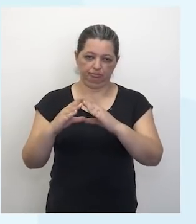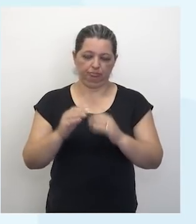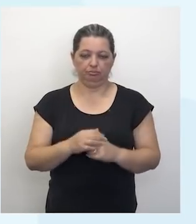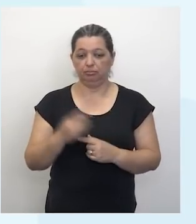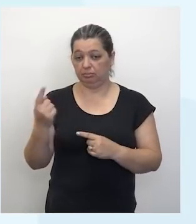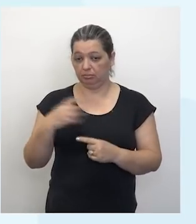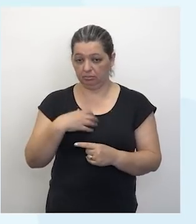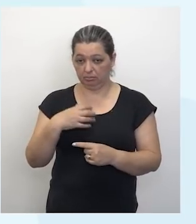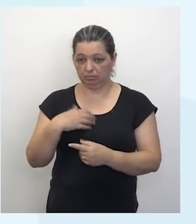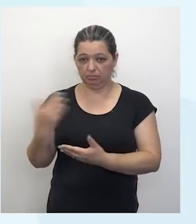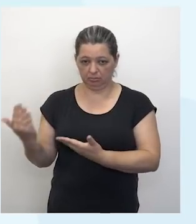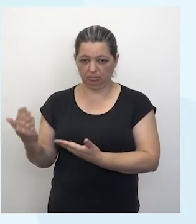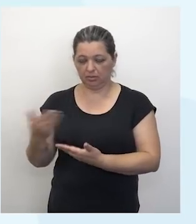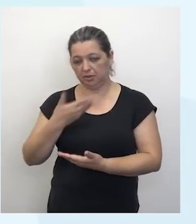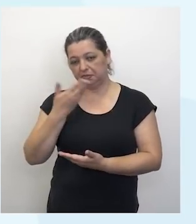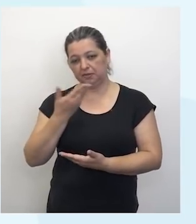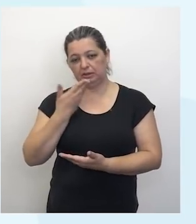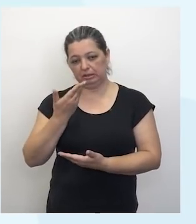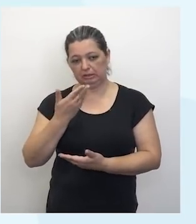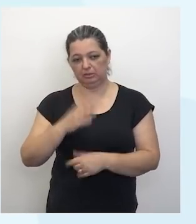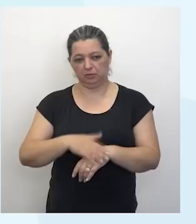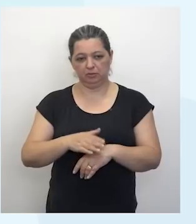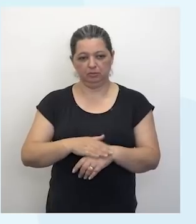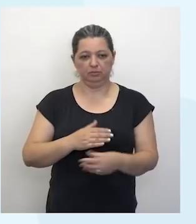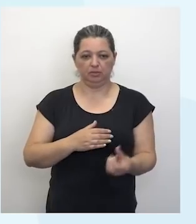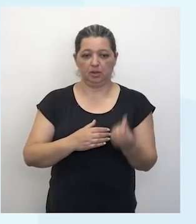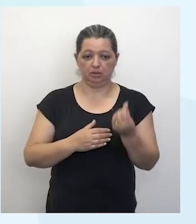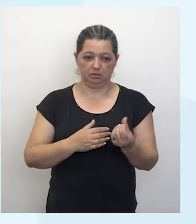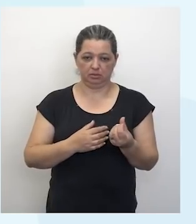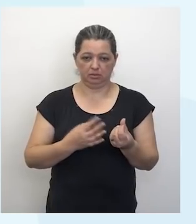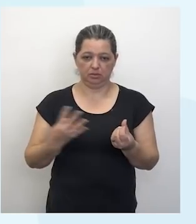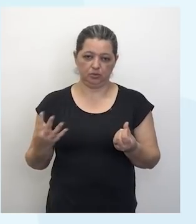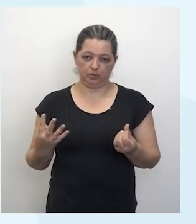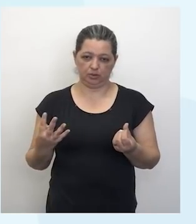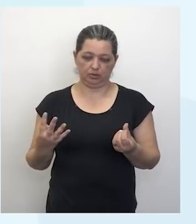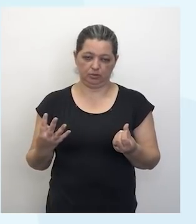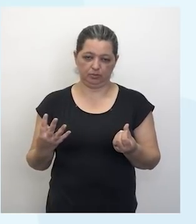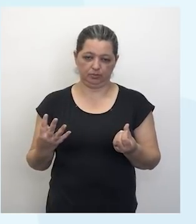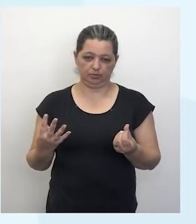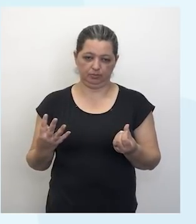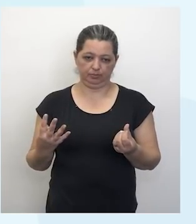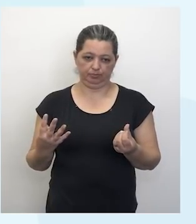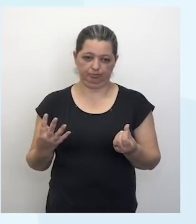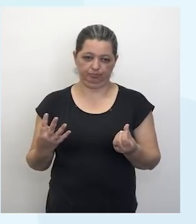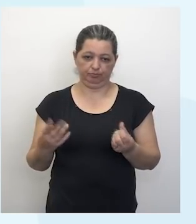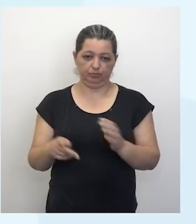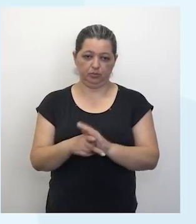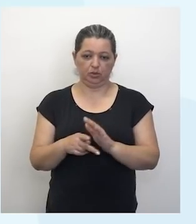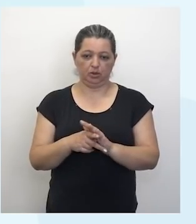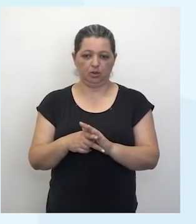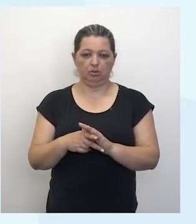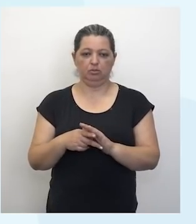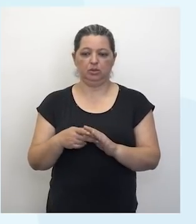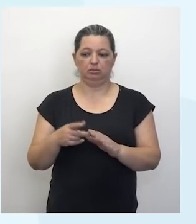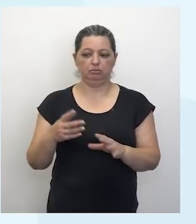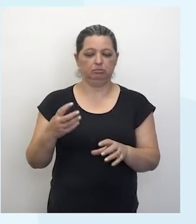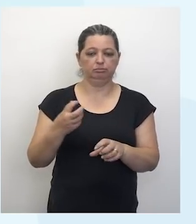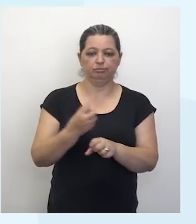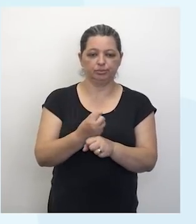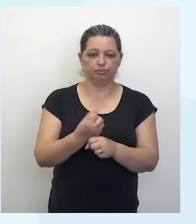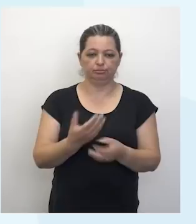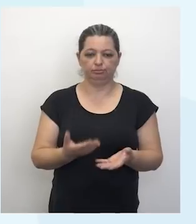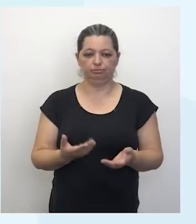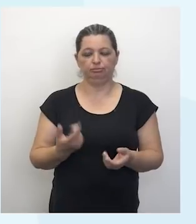jeito que tá, ficaria mais fácil se você fizesse o 6 pelo 4, tá certo? Porque são números inteiros mais fáceis de resolver. Mas você poderia